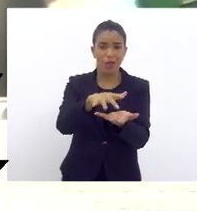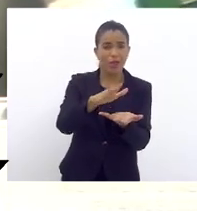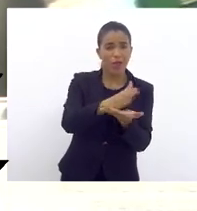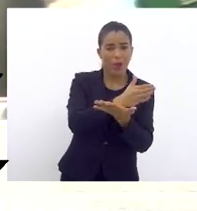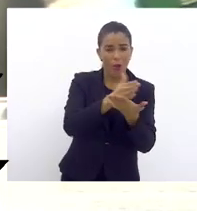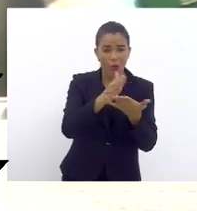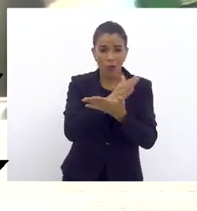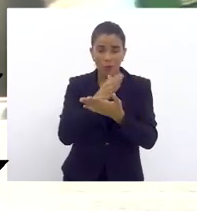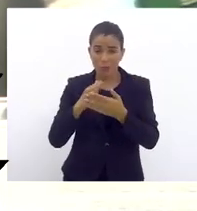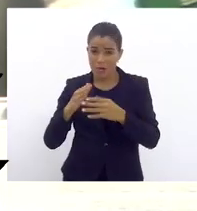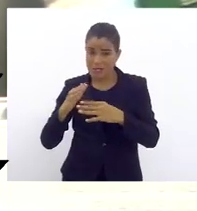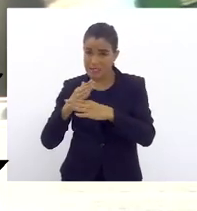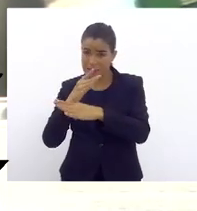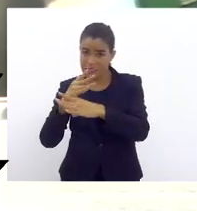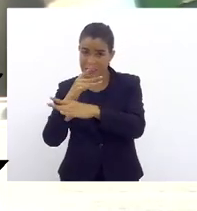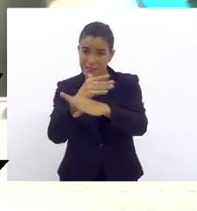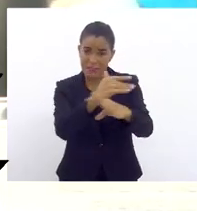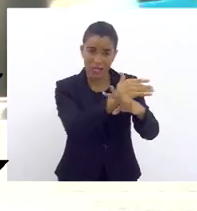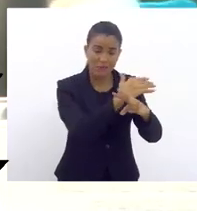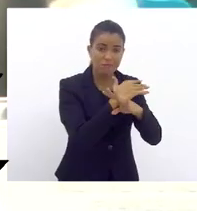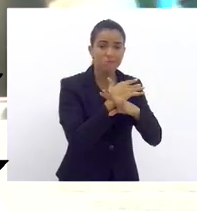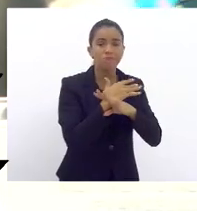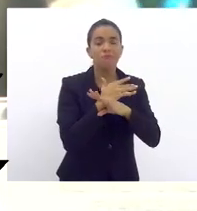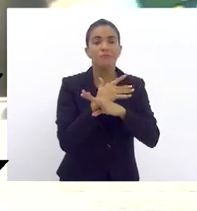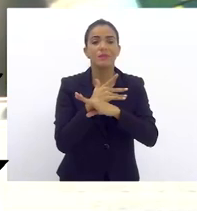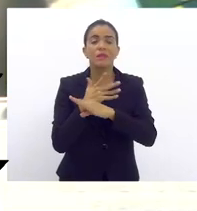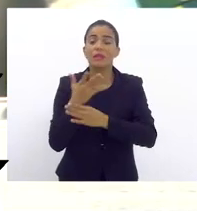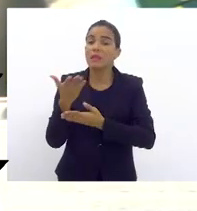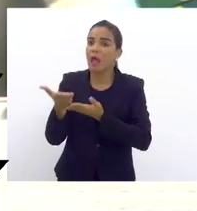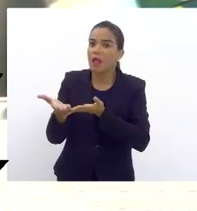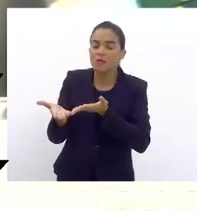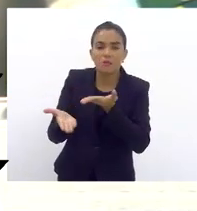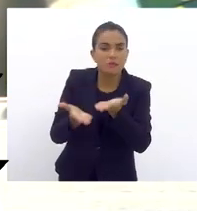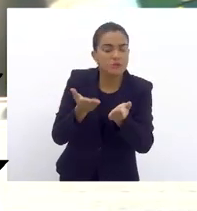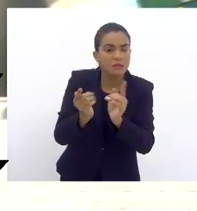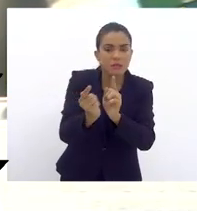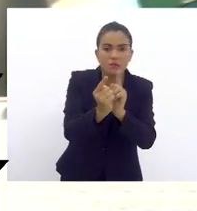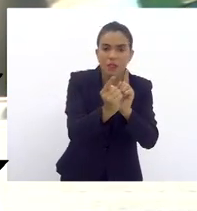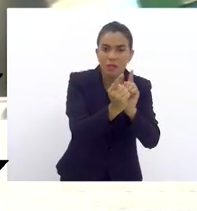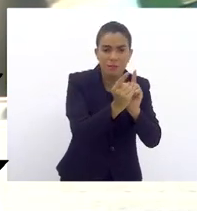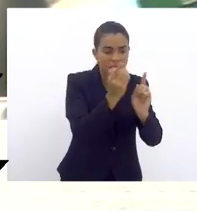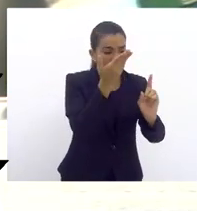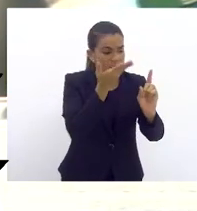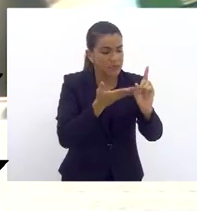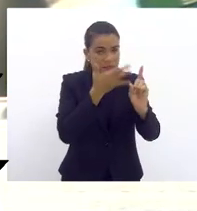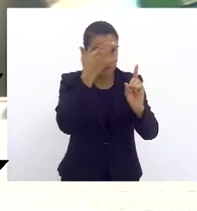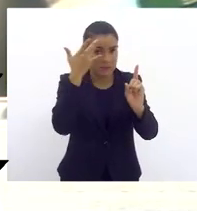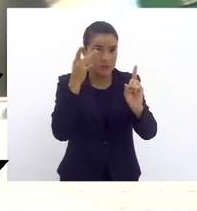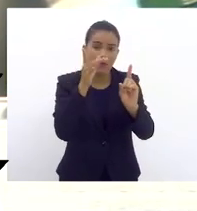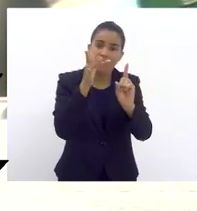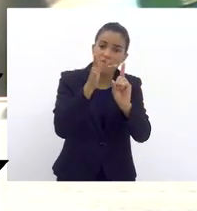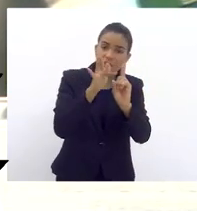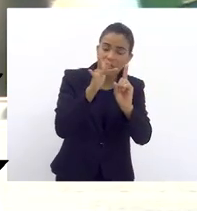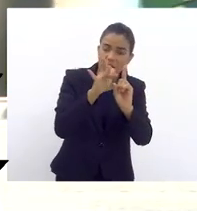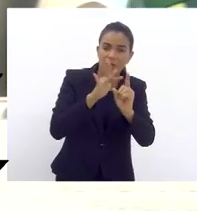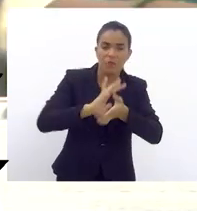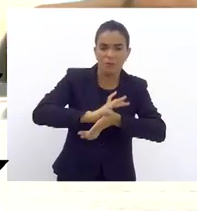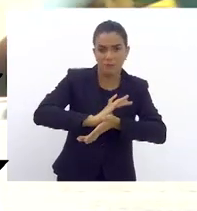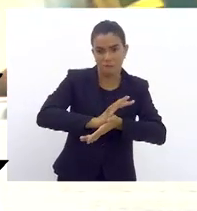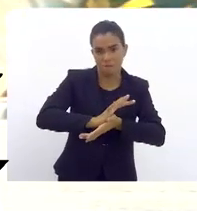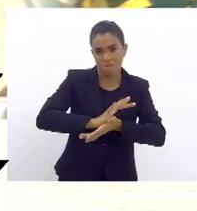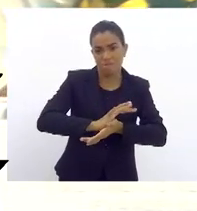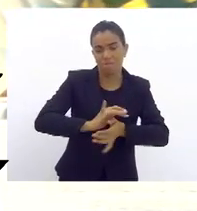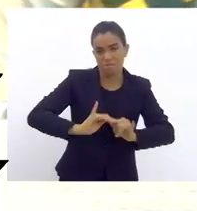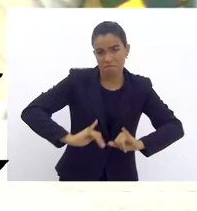cidades e fazem um atendimento interdisciplinar daquela vítima de intolerância além de promover